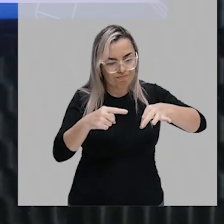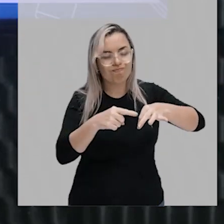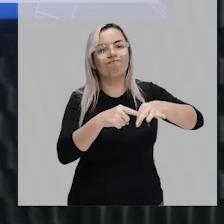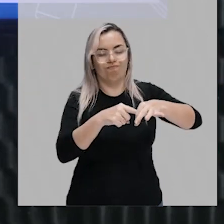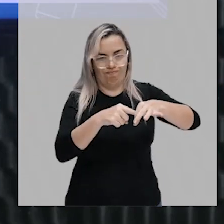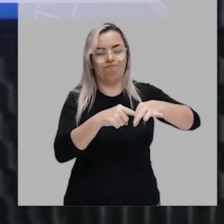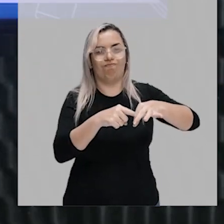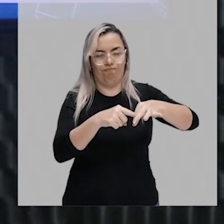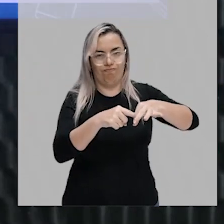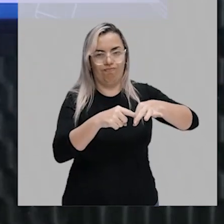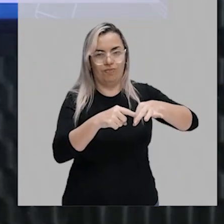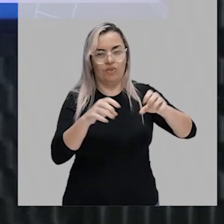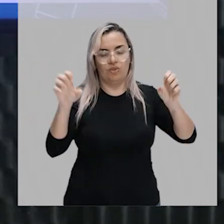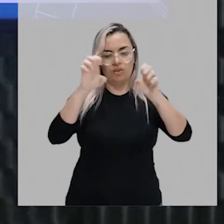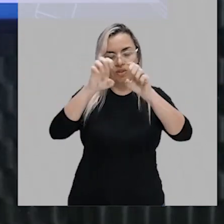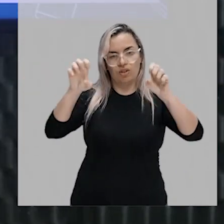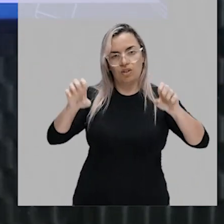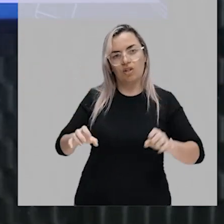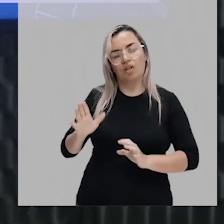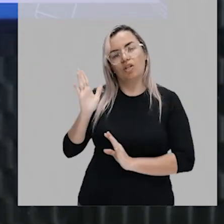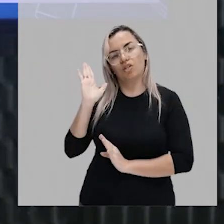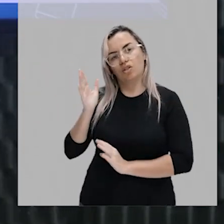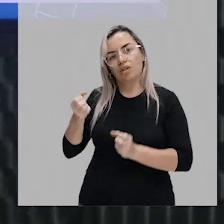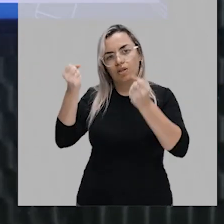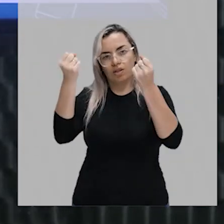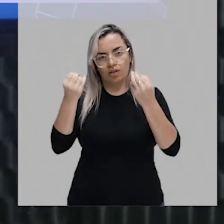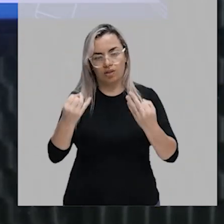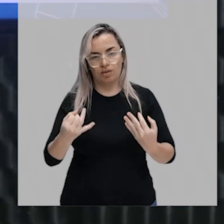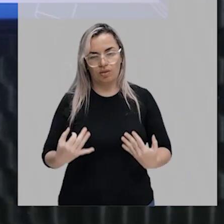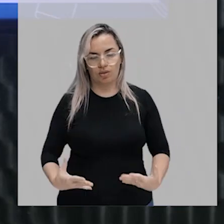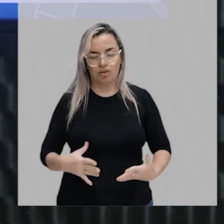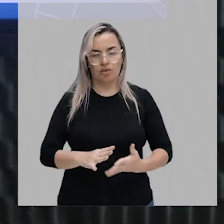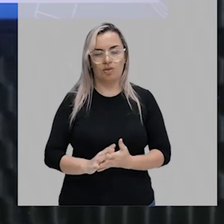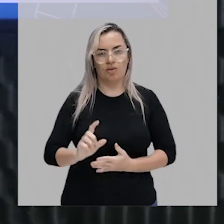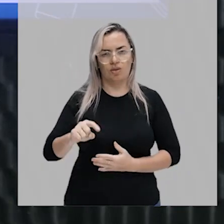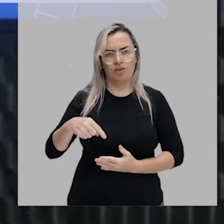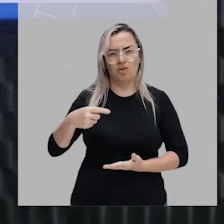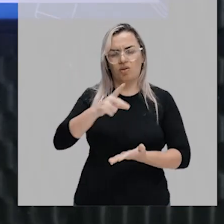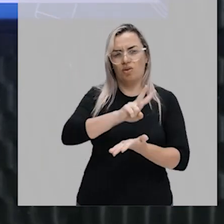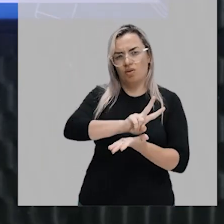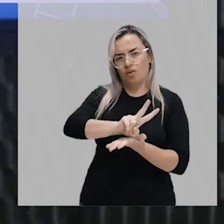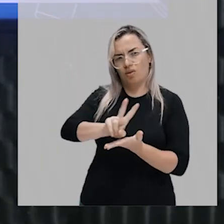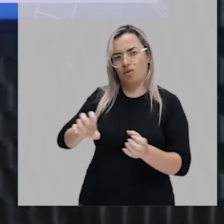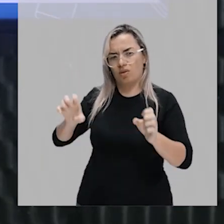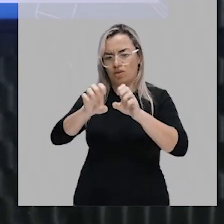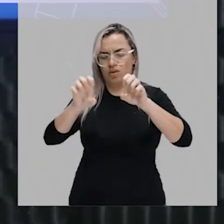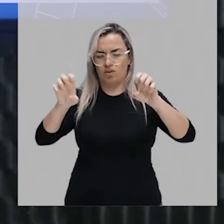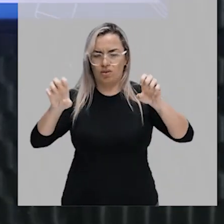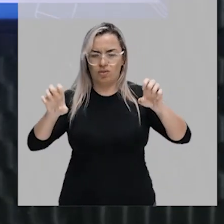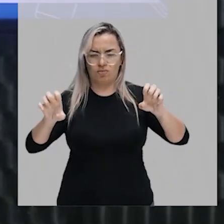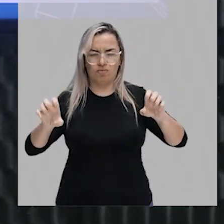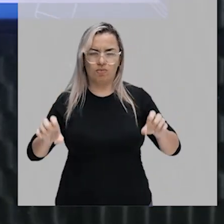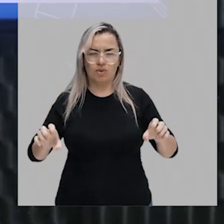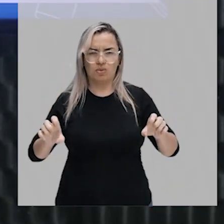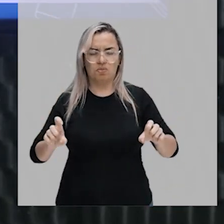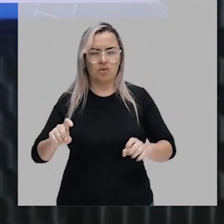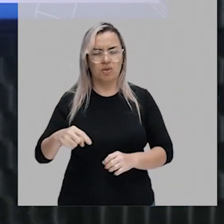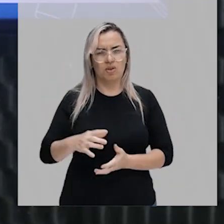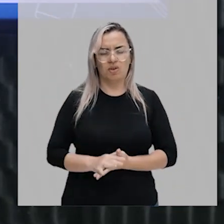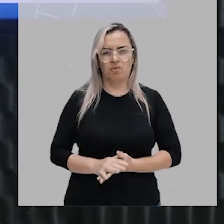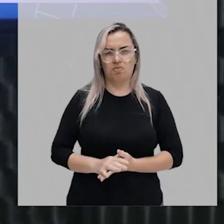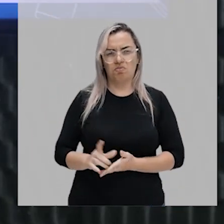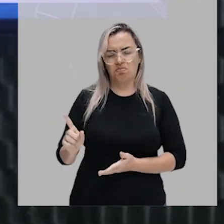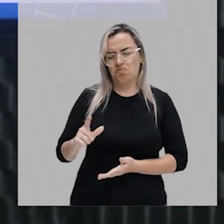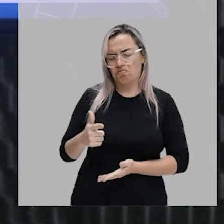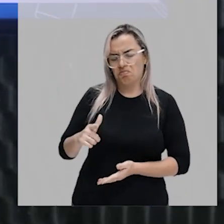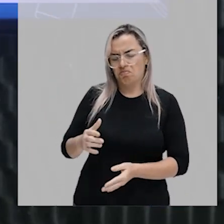Além dessas estruturas que eu já mencionei aqui para vocês, tem outras estruturas que a gente não costuma muito